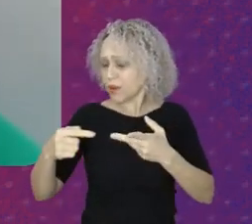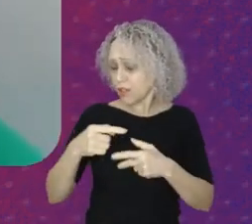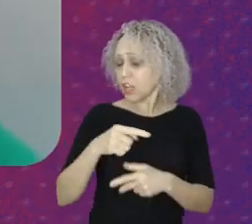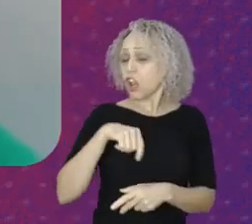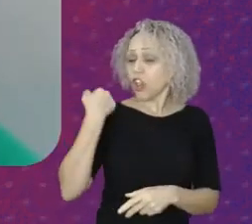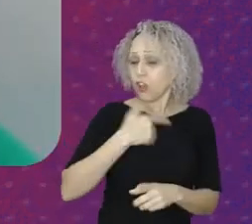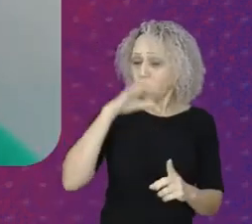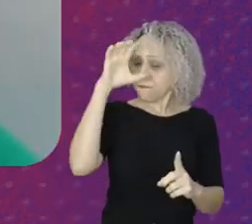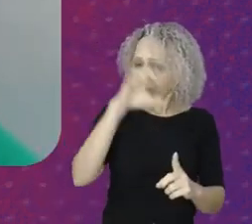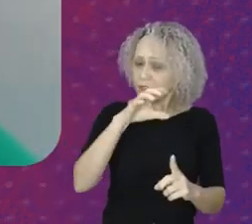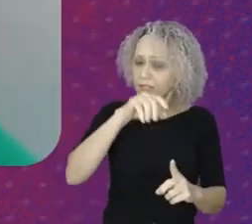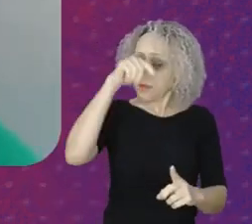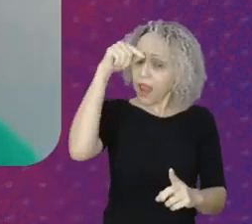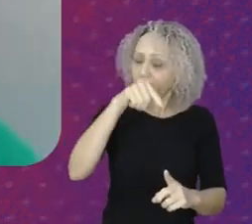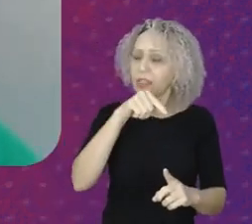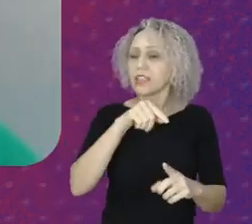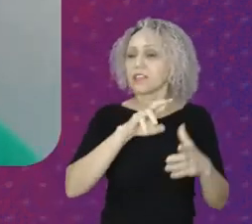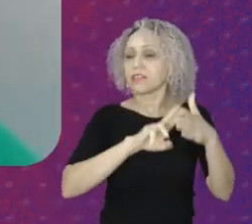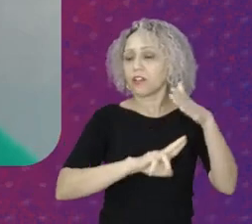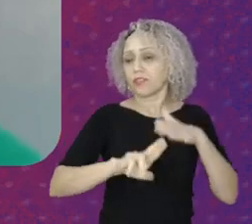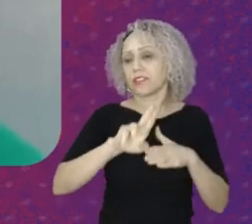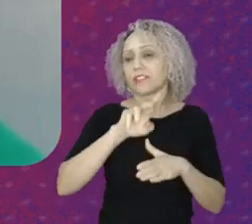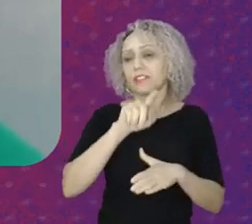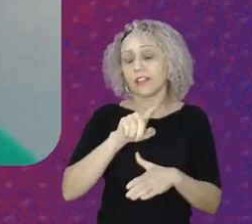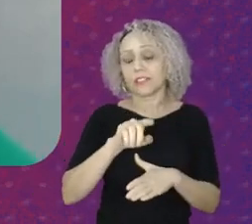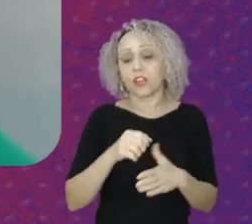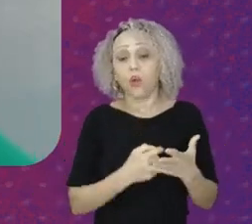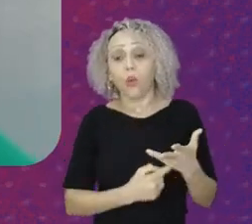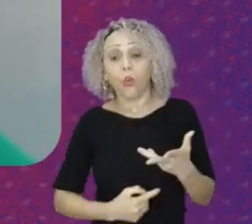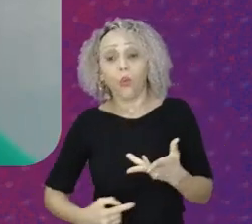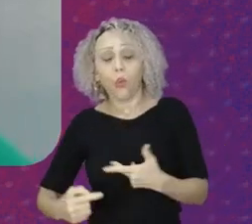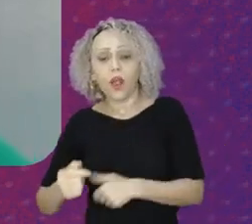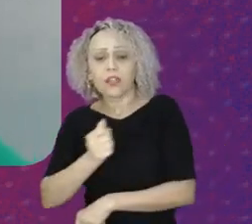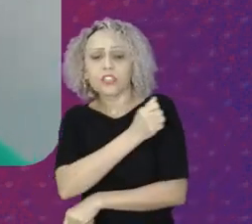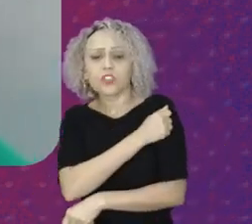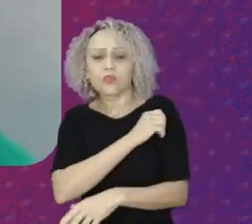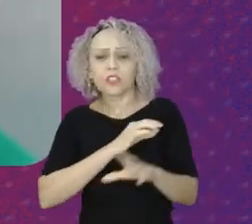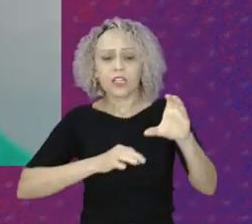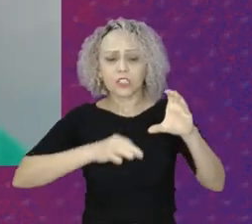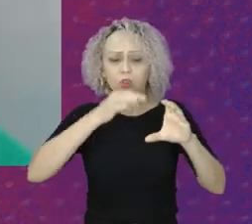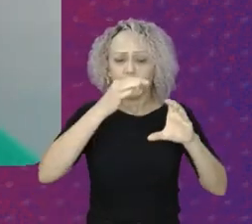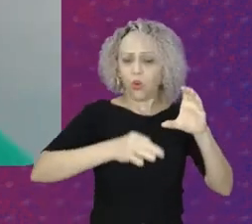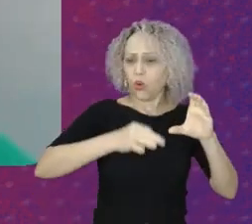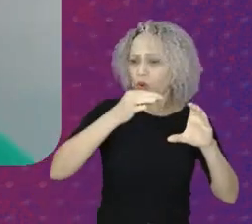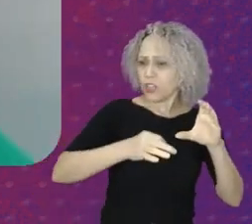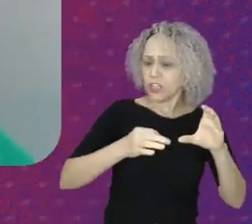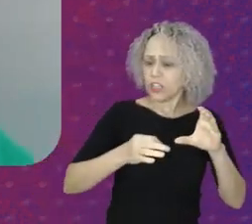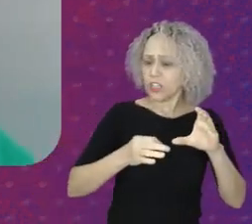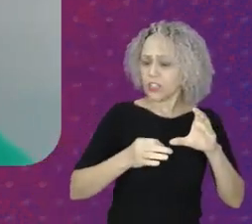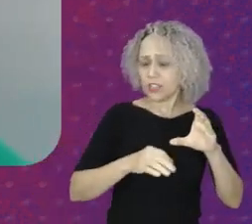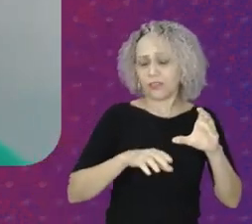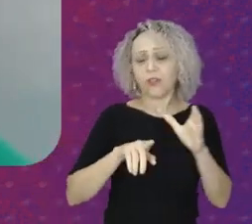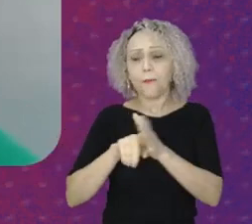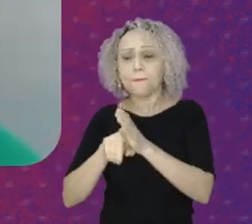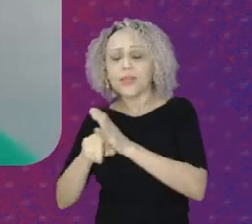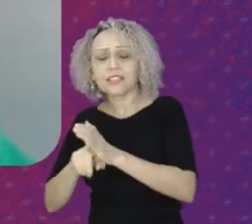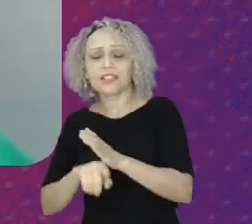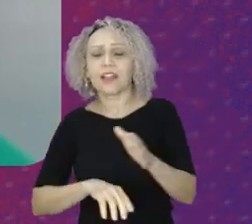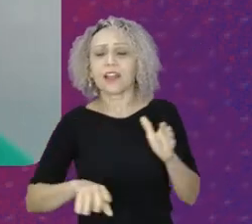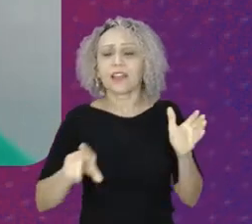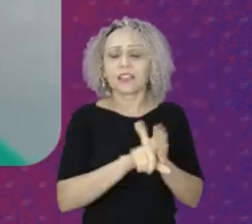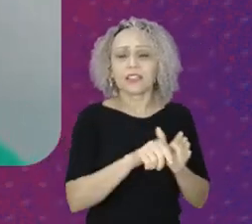outros. Quantos estudantes cotistas foram pesquisar as cotas, a Lei 10.639,